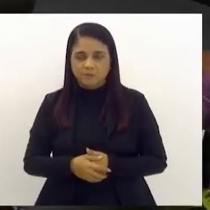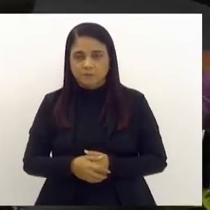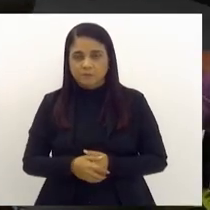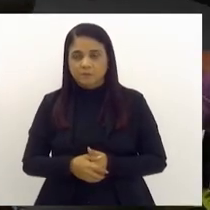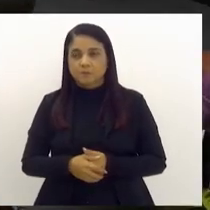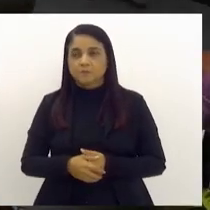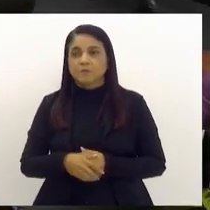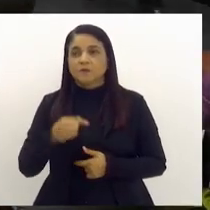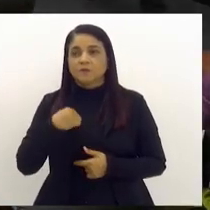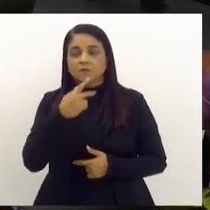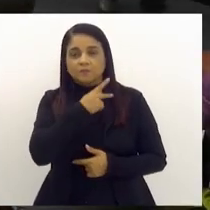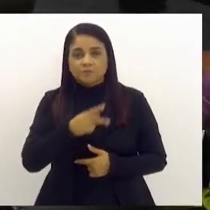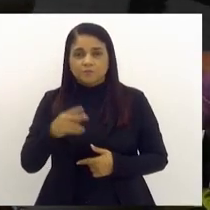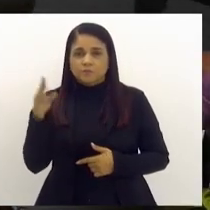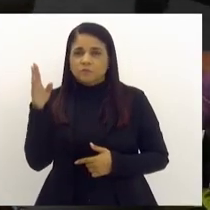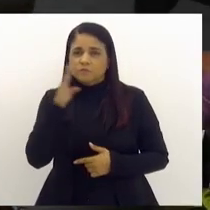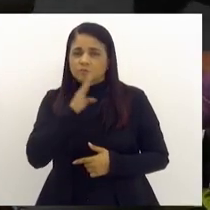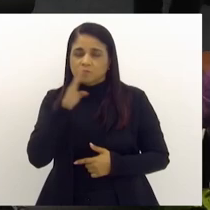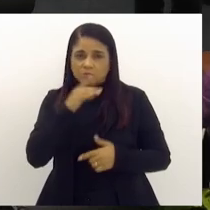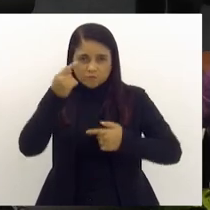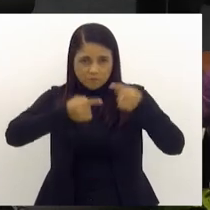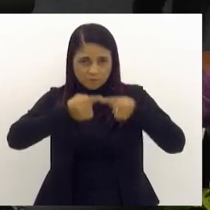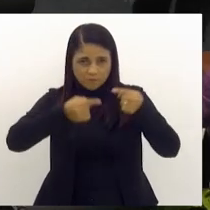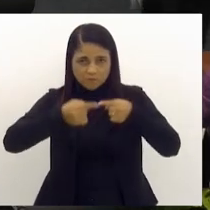Senhor presidente, para discutir rapidamente,